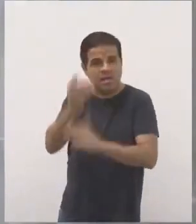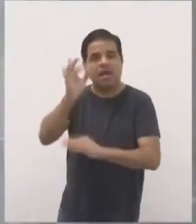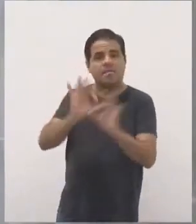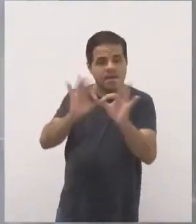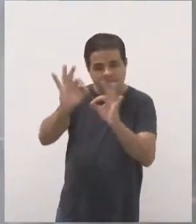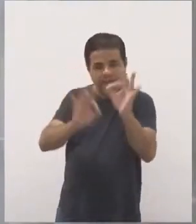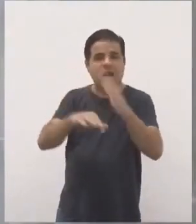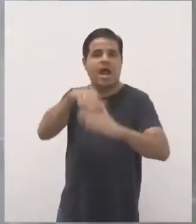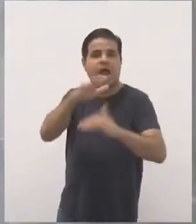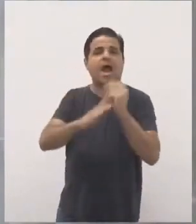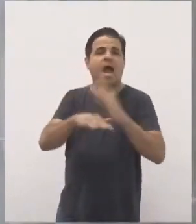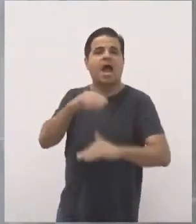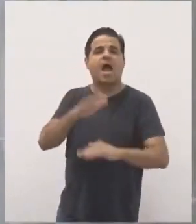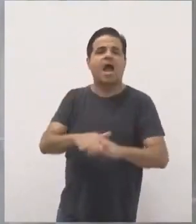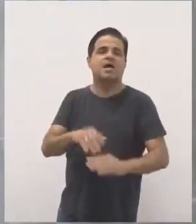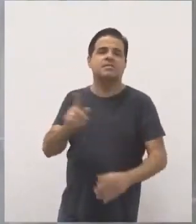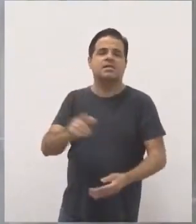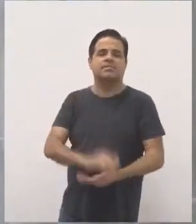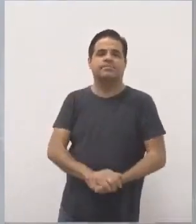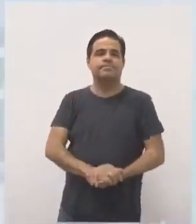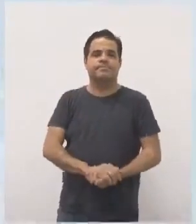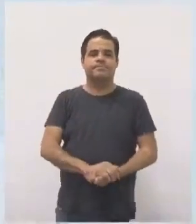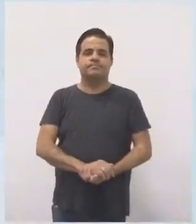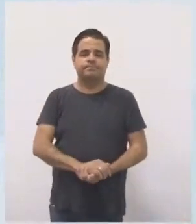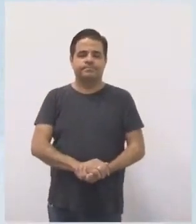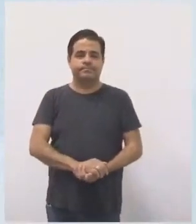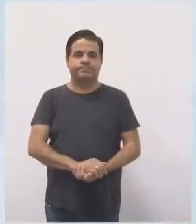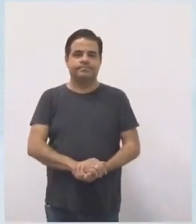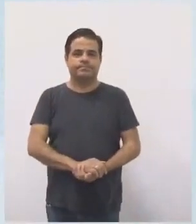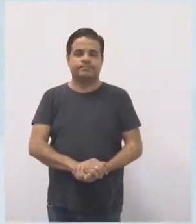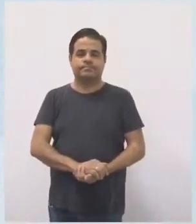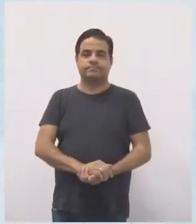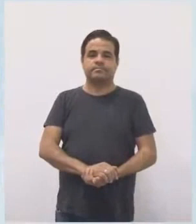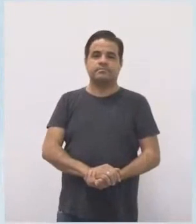Pode passar para o próximo, por favor?